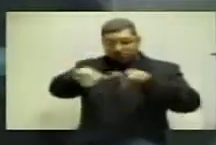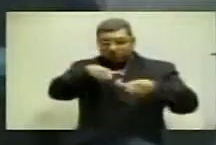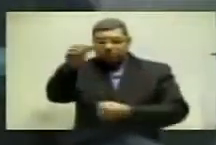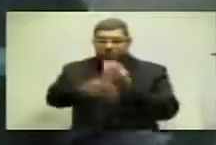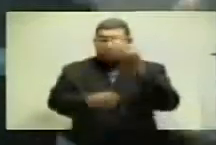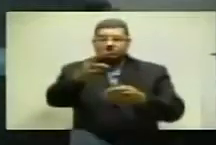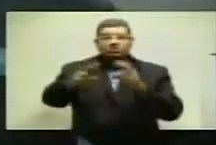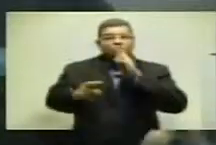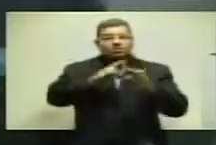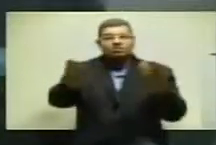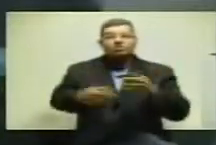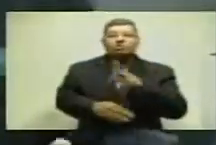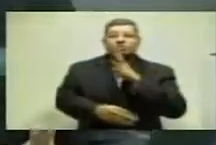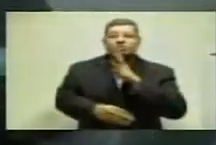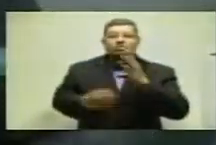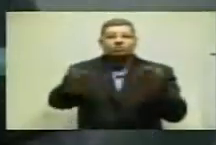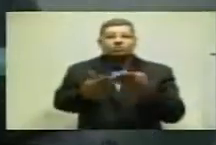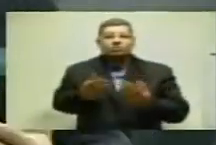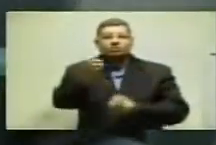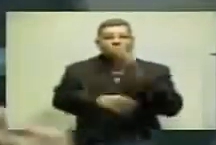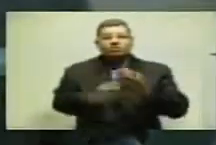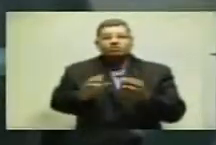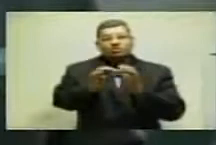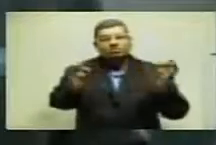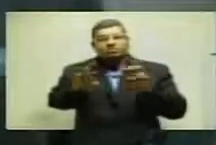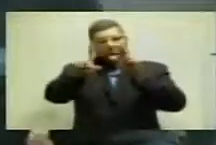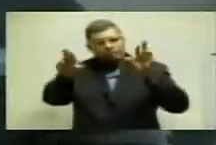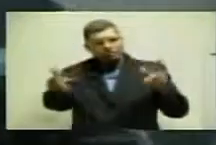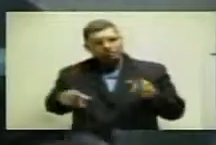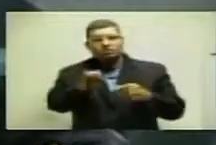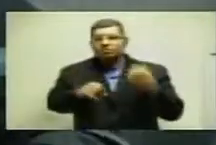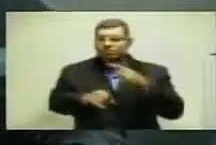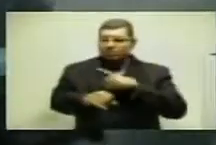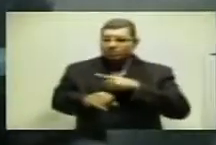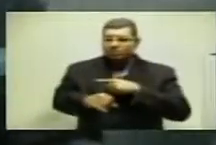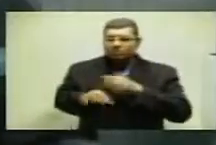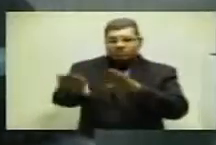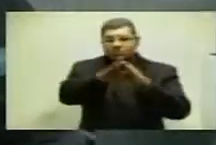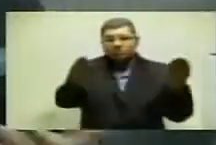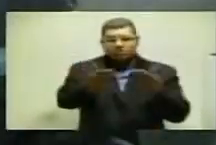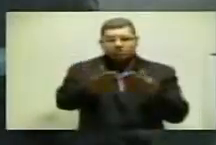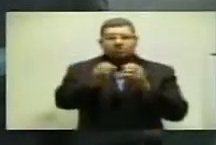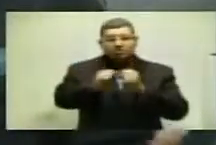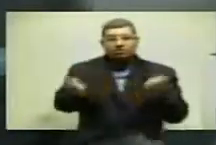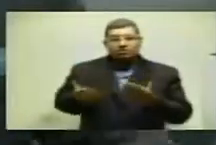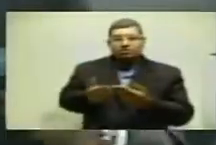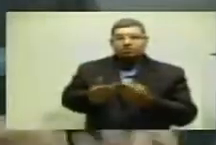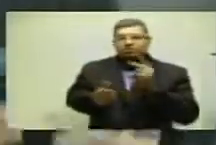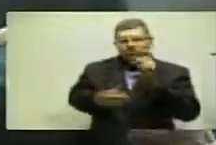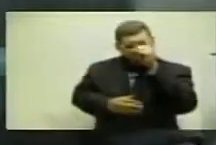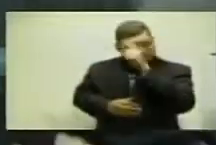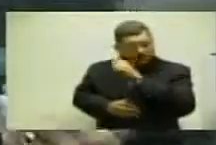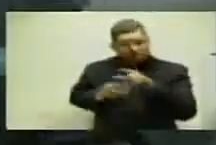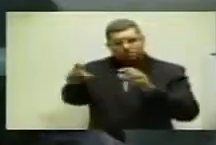os resultados que hoje são conhecidos em função de uma alíquota diferenciada. Se nós tivermos uma mesma alíquota, porém com